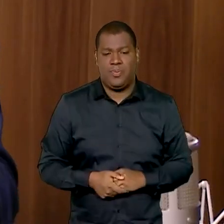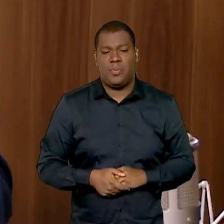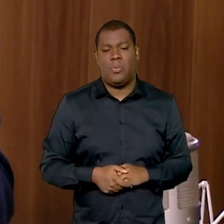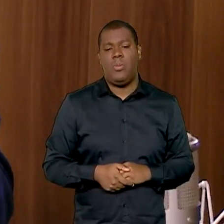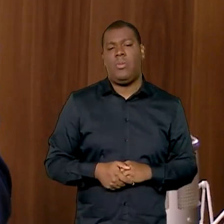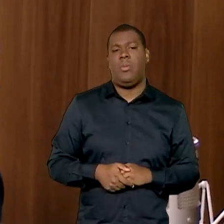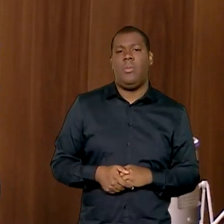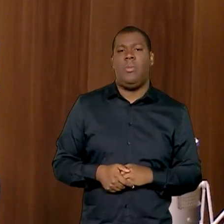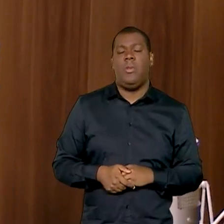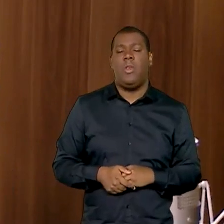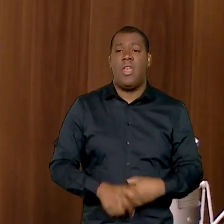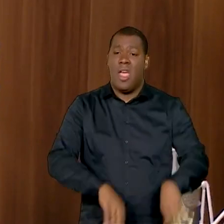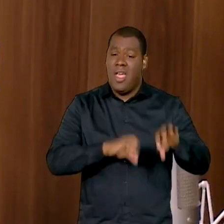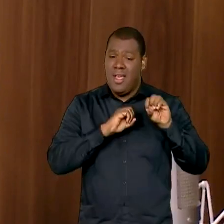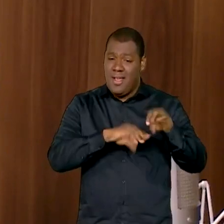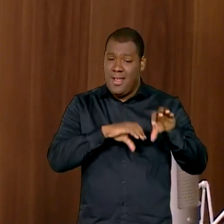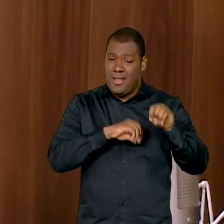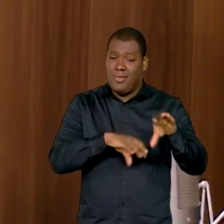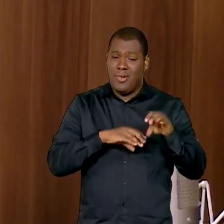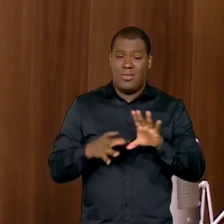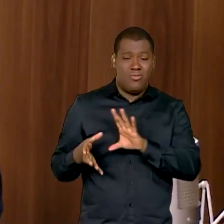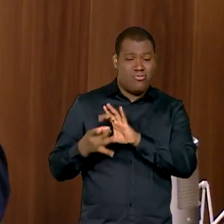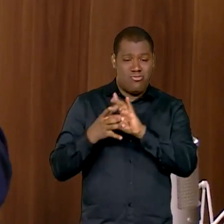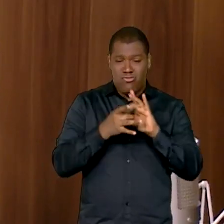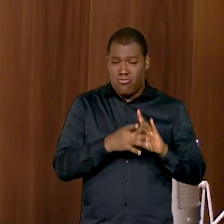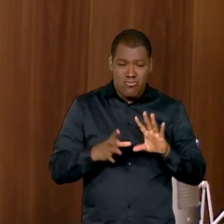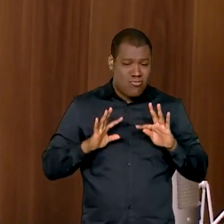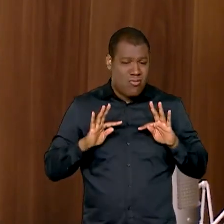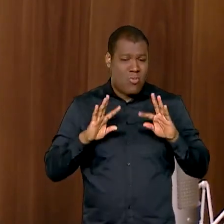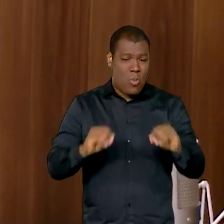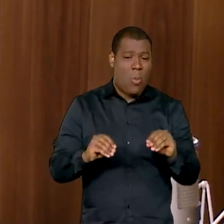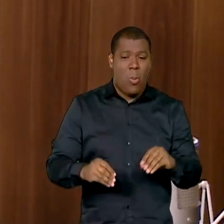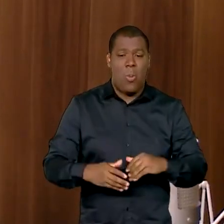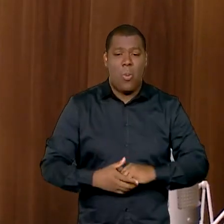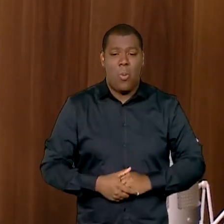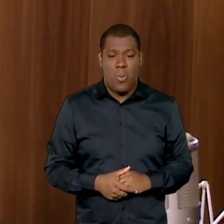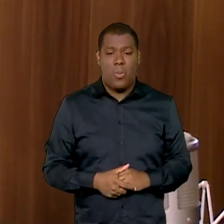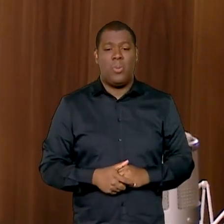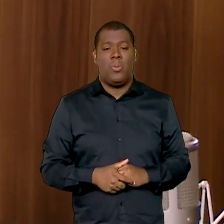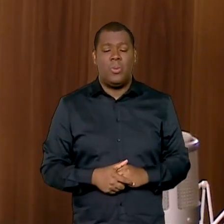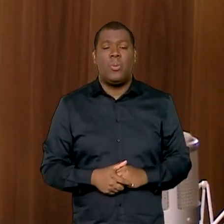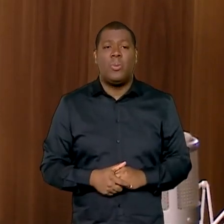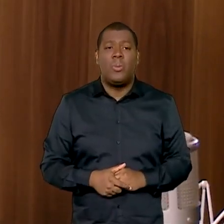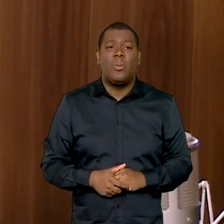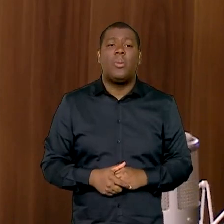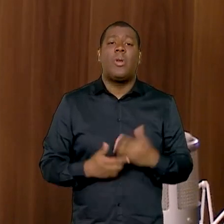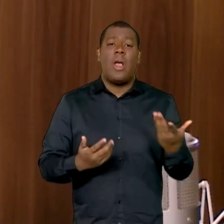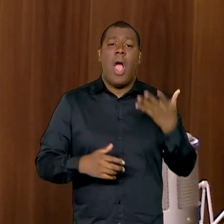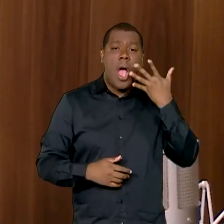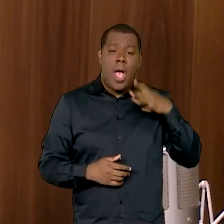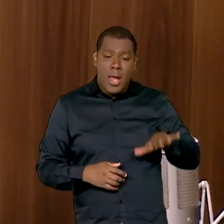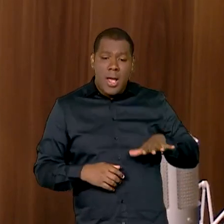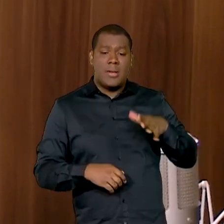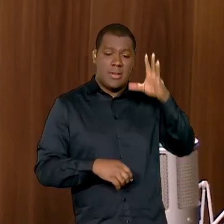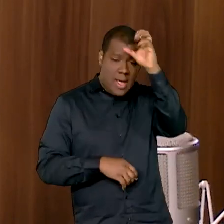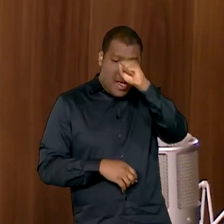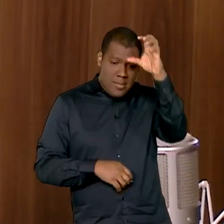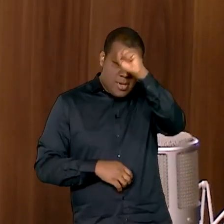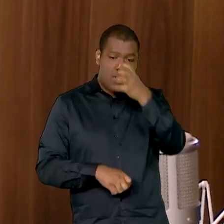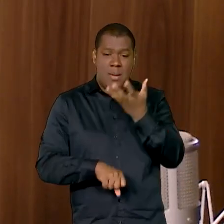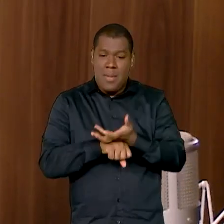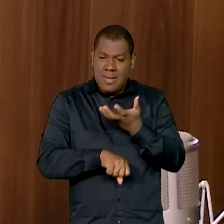a educação completa para o ser humano, que vai além da aprendizagem das matérias,